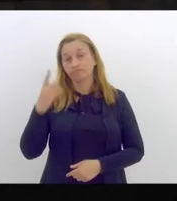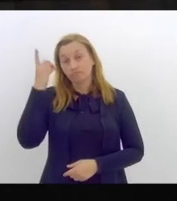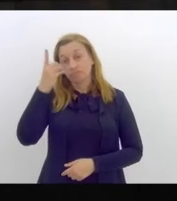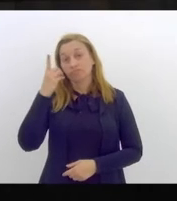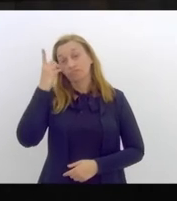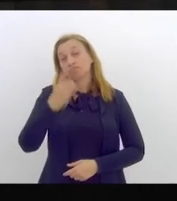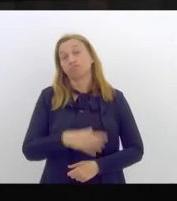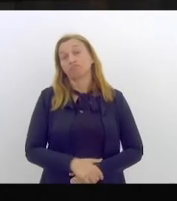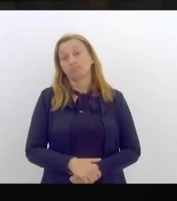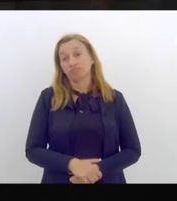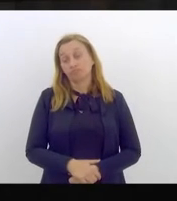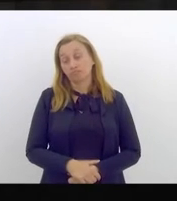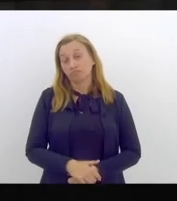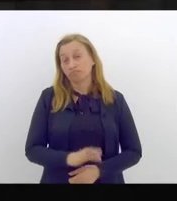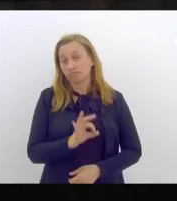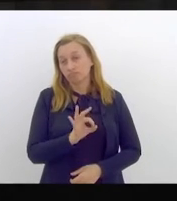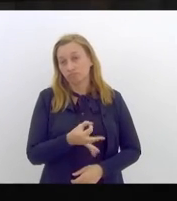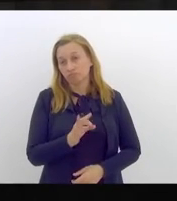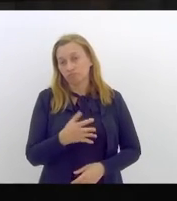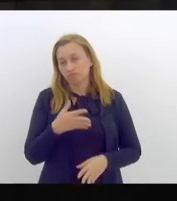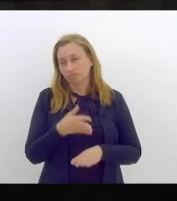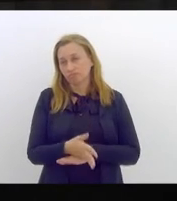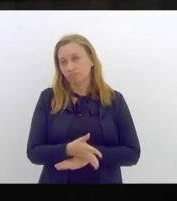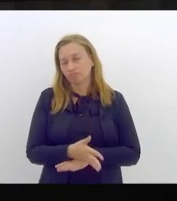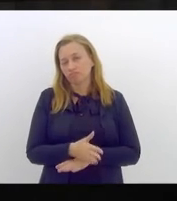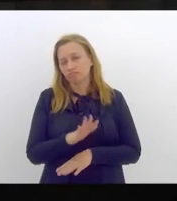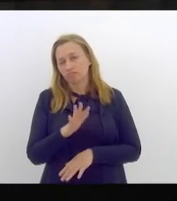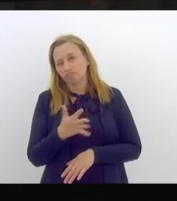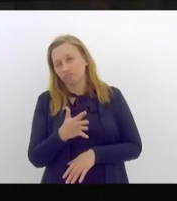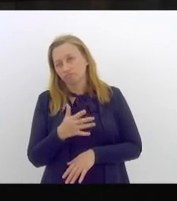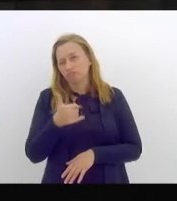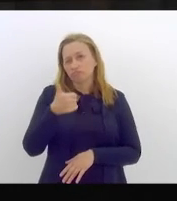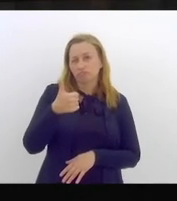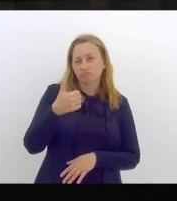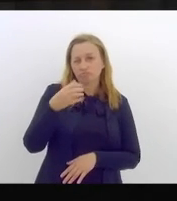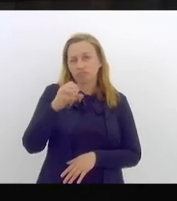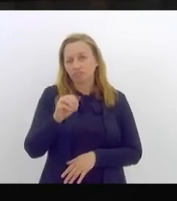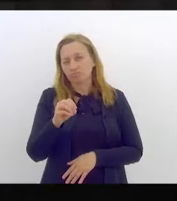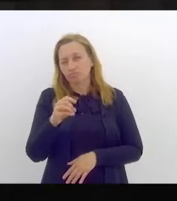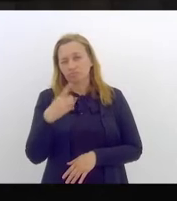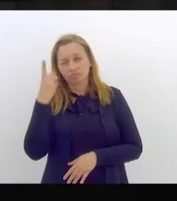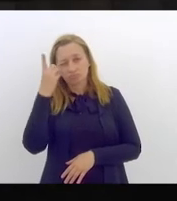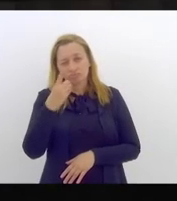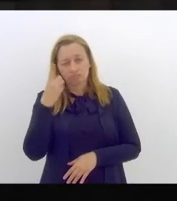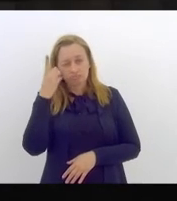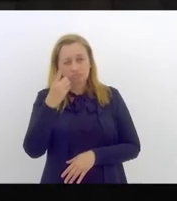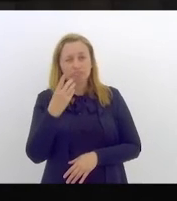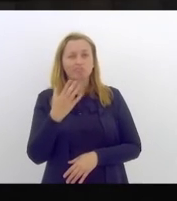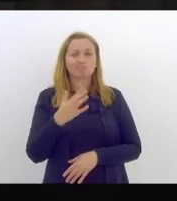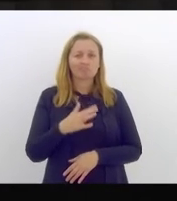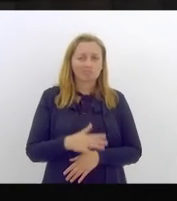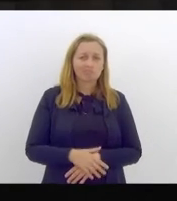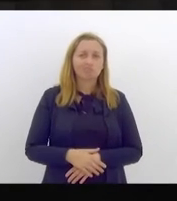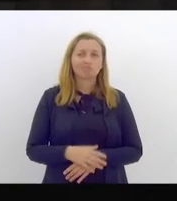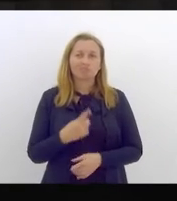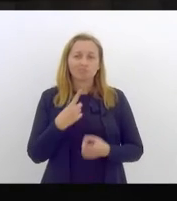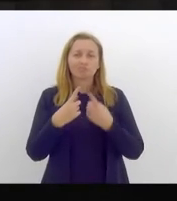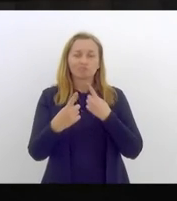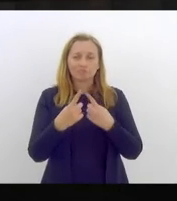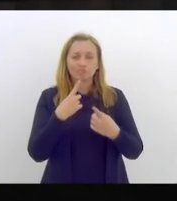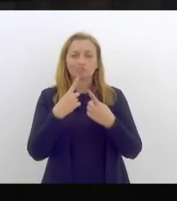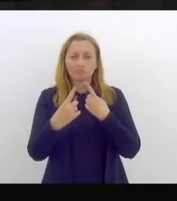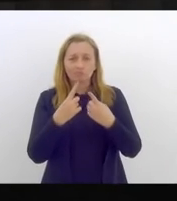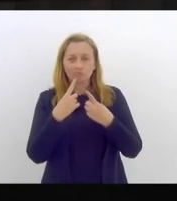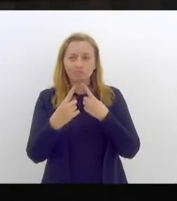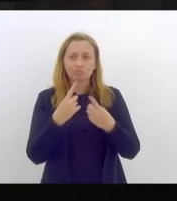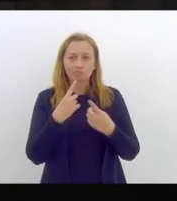deputados, provavelmente vamos chegar no máximo a 10 parlamentares, né, fazendo,